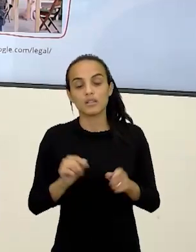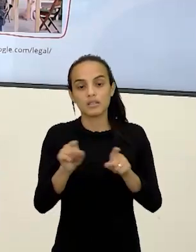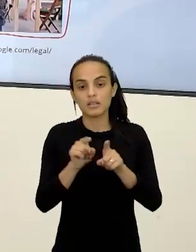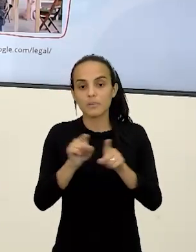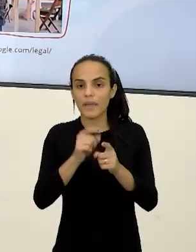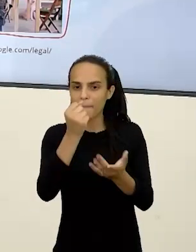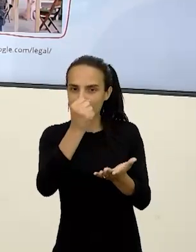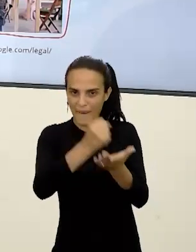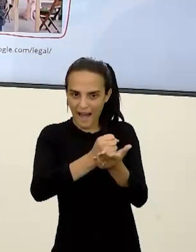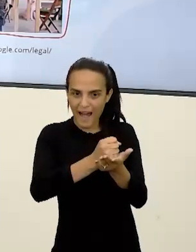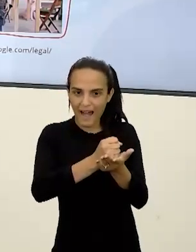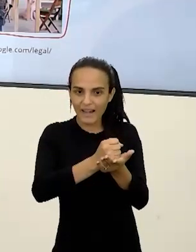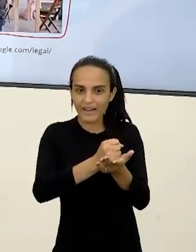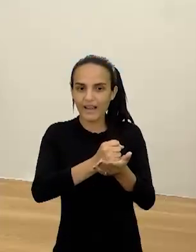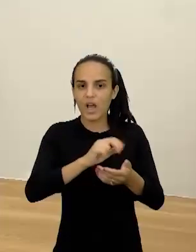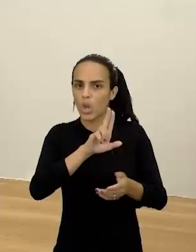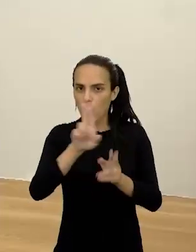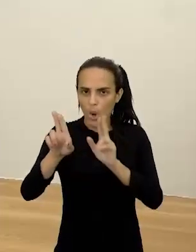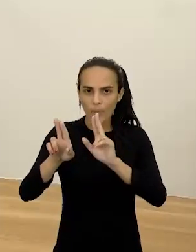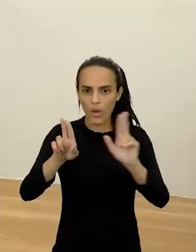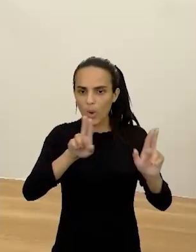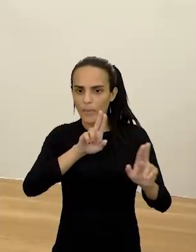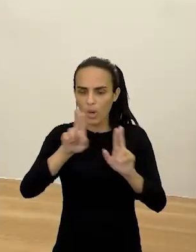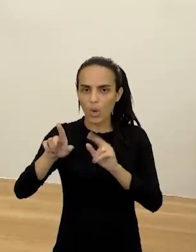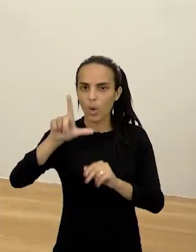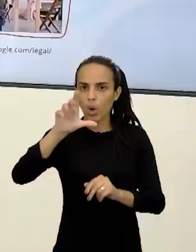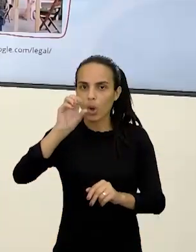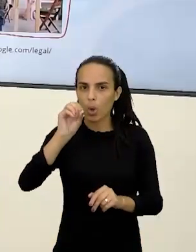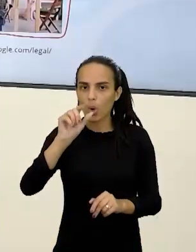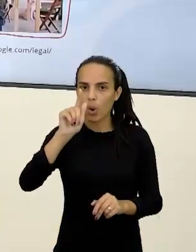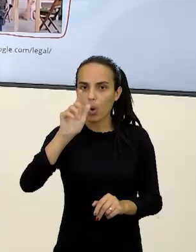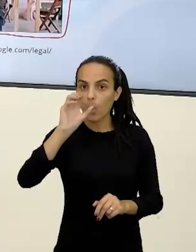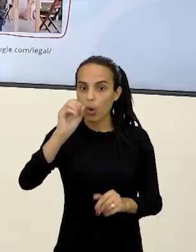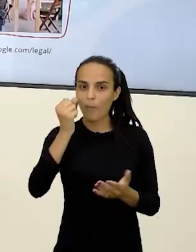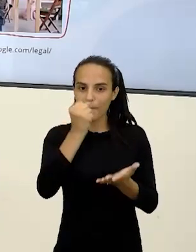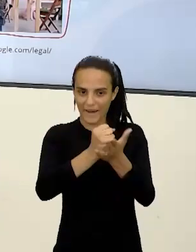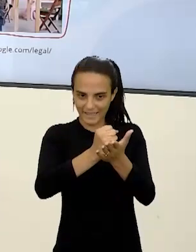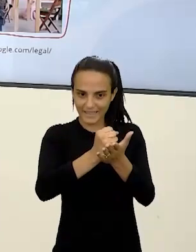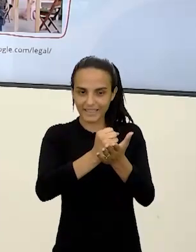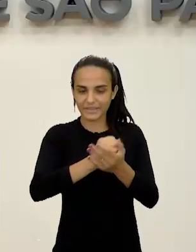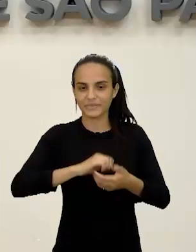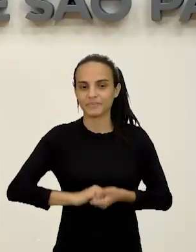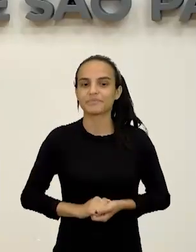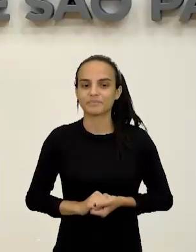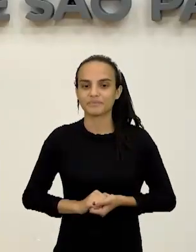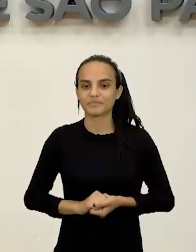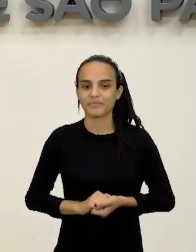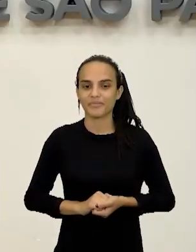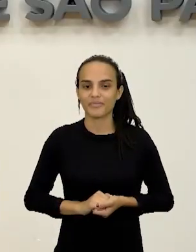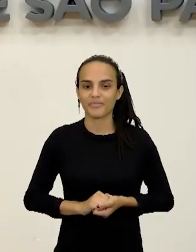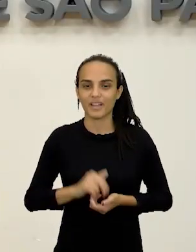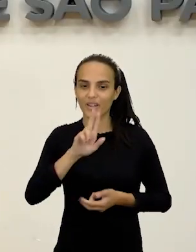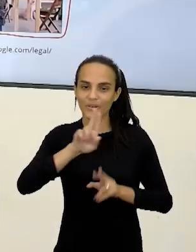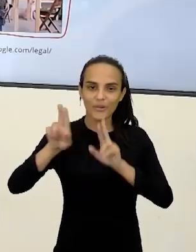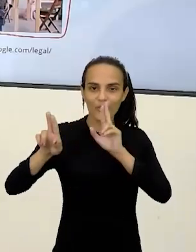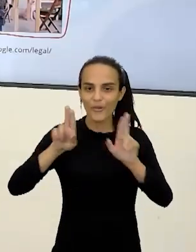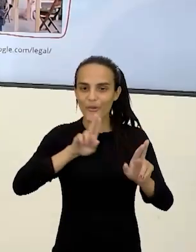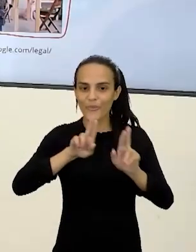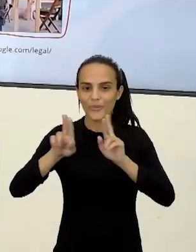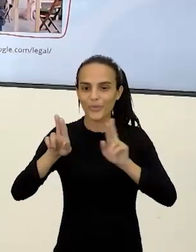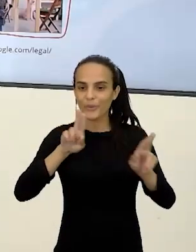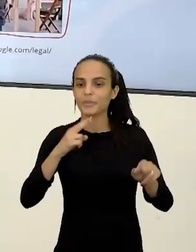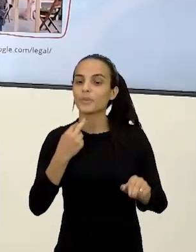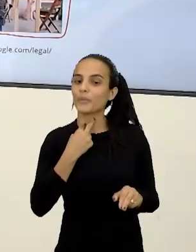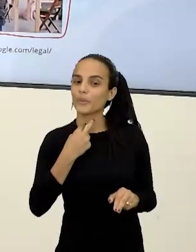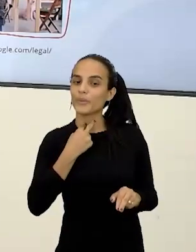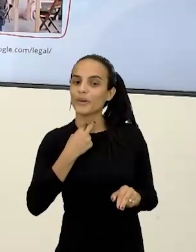vezes logomarca, sei lá. Eu vou falar, logomarca, eu não posso falar nomes. Você quer falar? Tá te pagando? Não fala não. Não vou falar nomes, porque eu